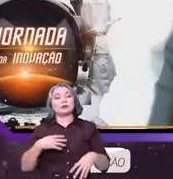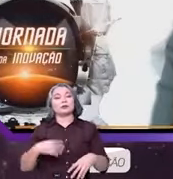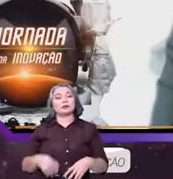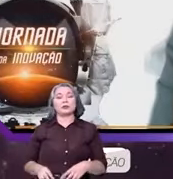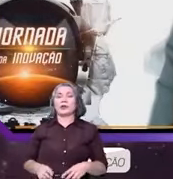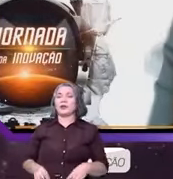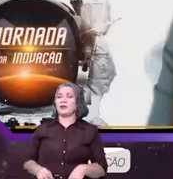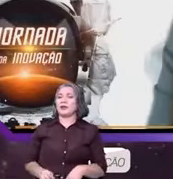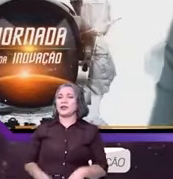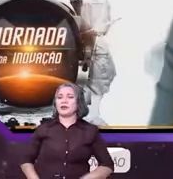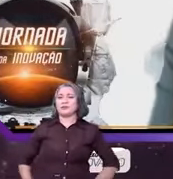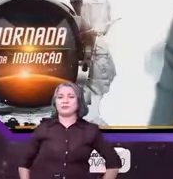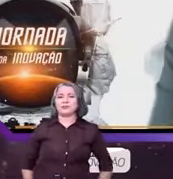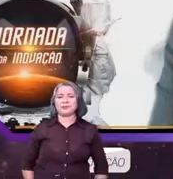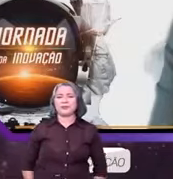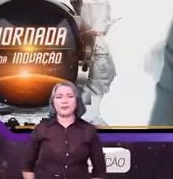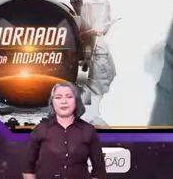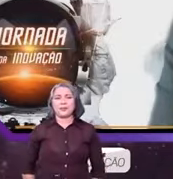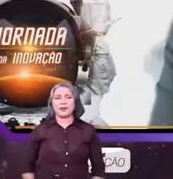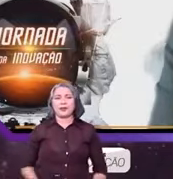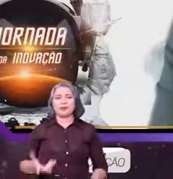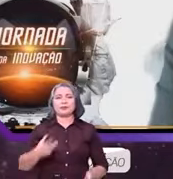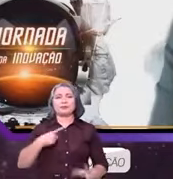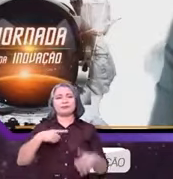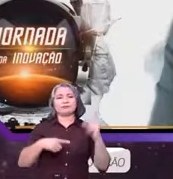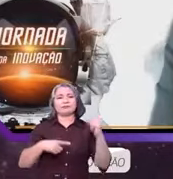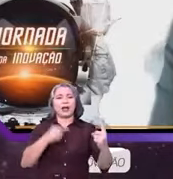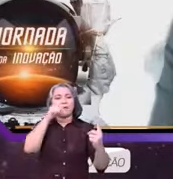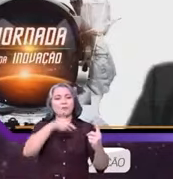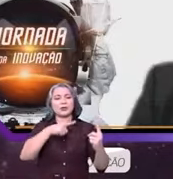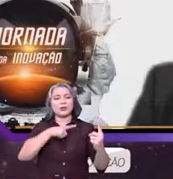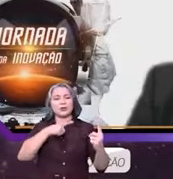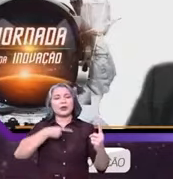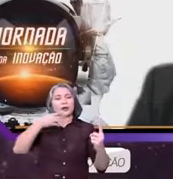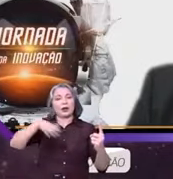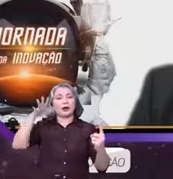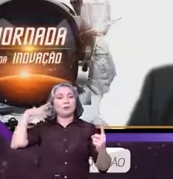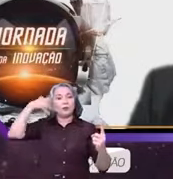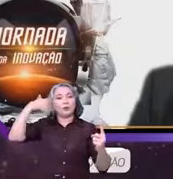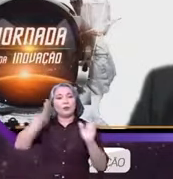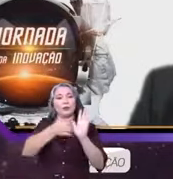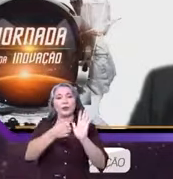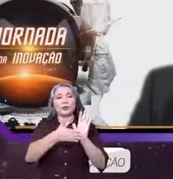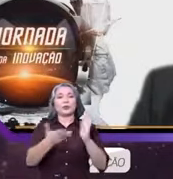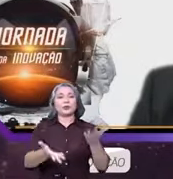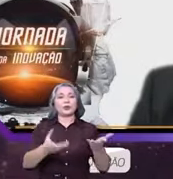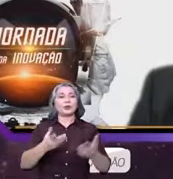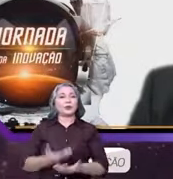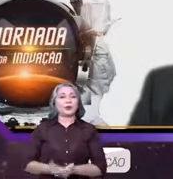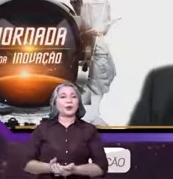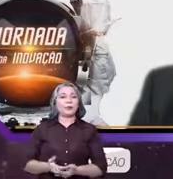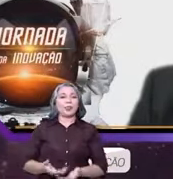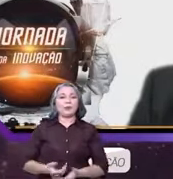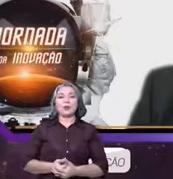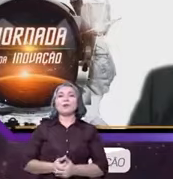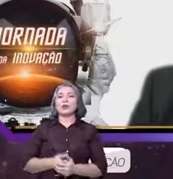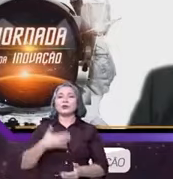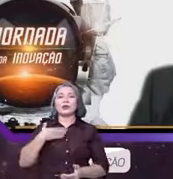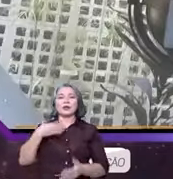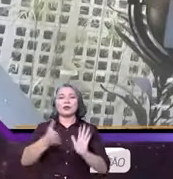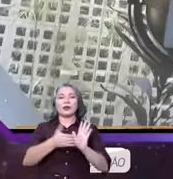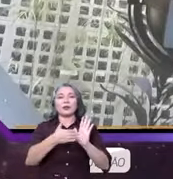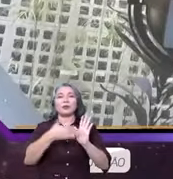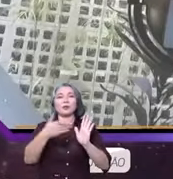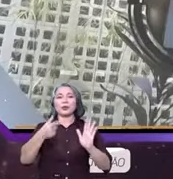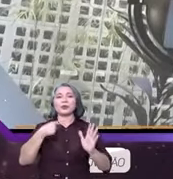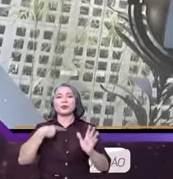Obrigado, doutor João Tiago. Deixa eu só fazer um complemento à indagação da defesa. Nós estamos com quase